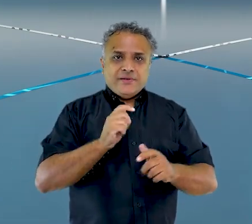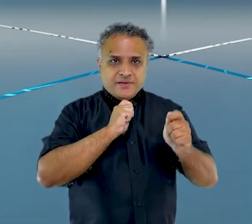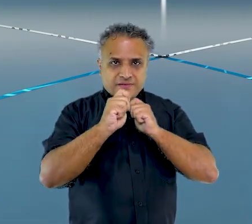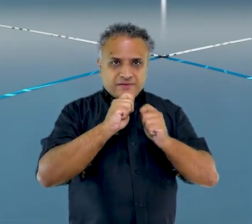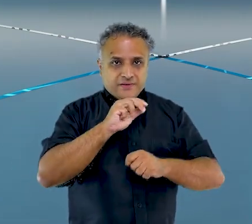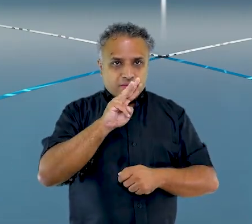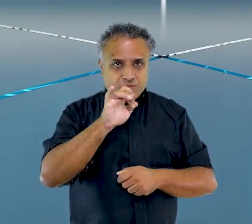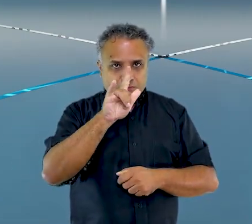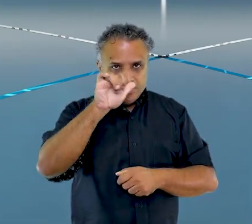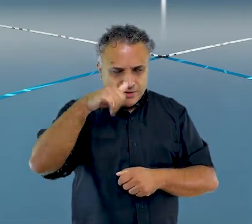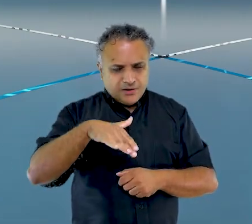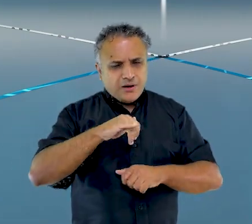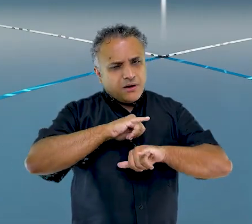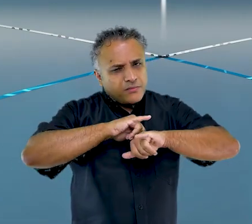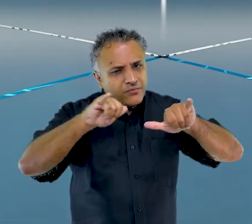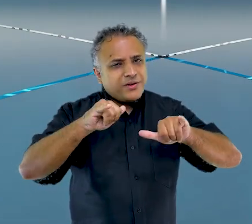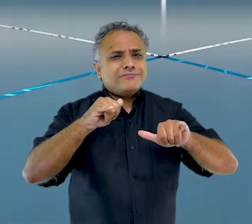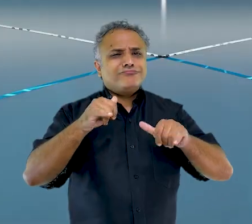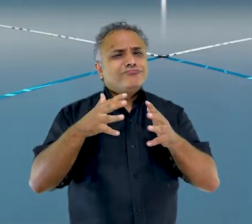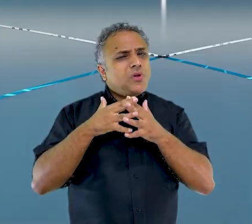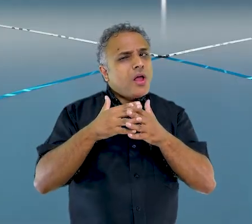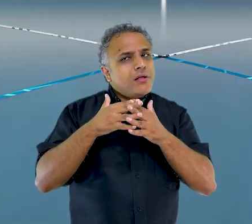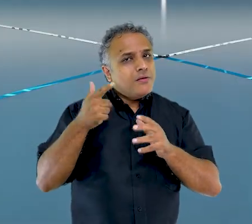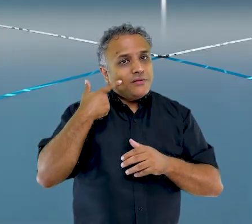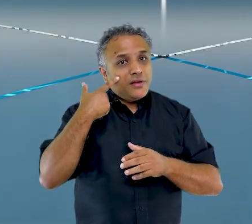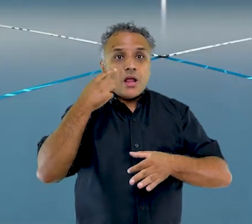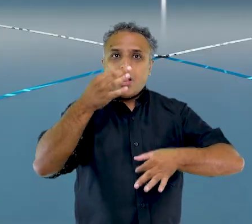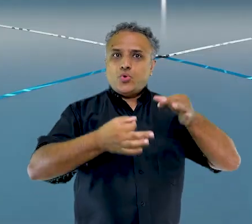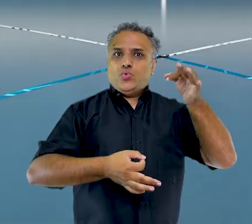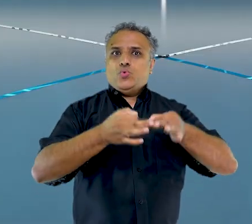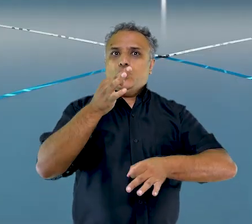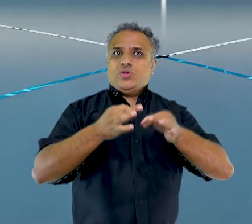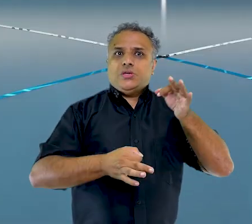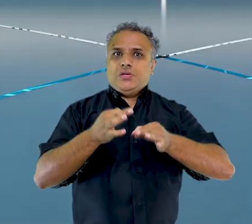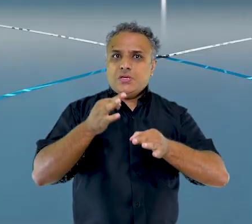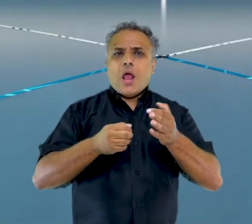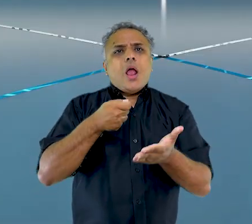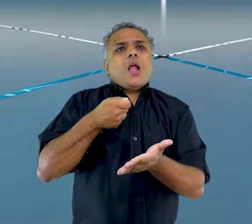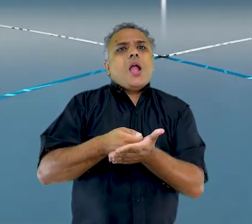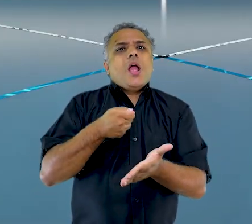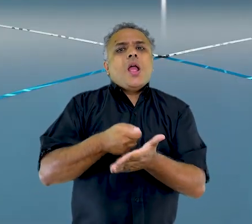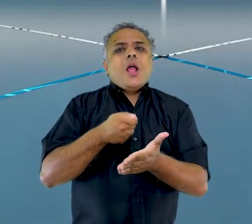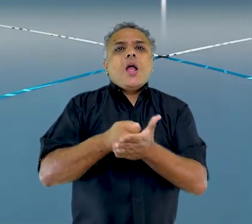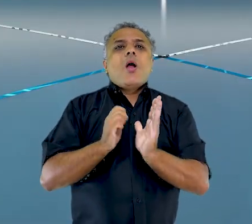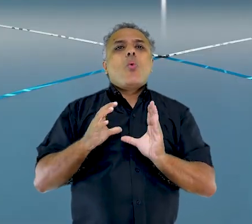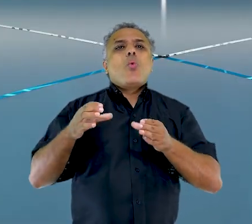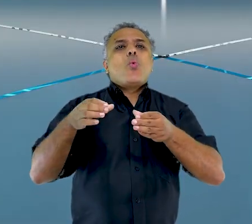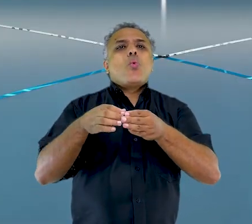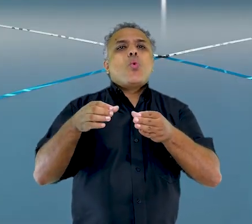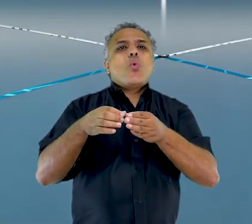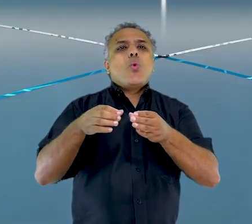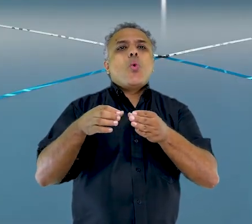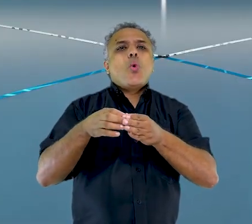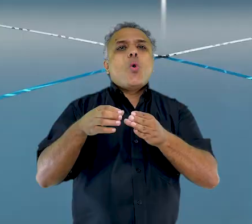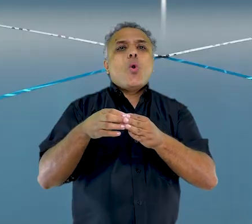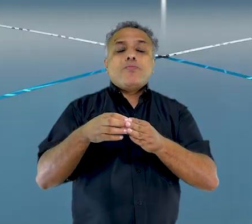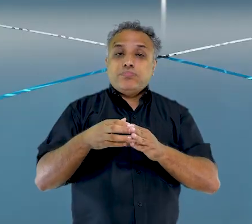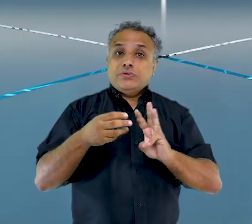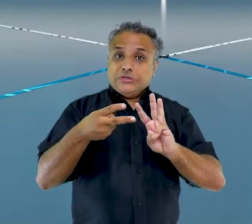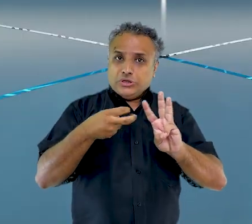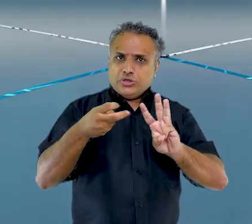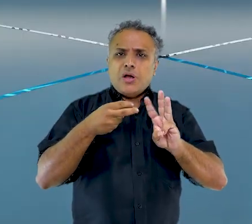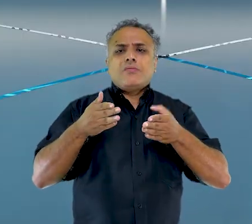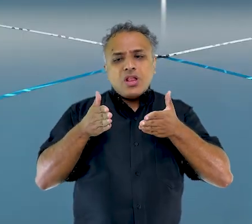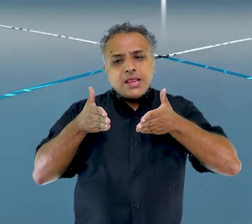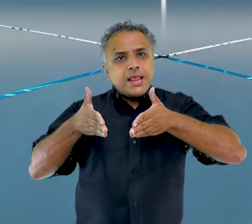William Nascimento, acompanha um caso emblemático em que a Justiça garantiu a uma comunidade indígena